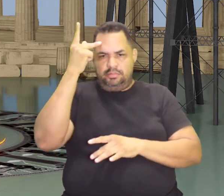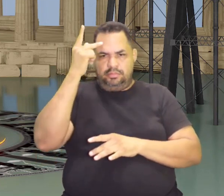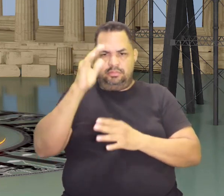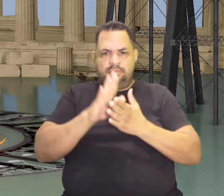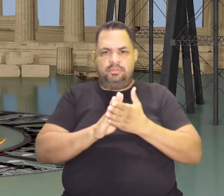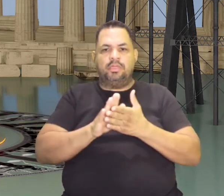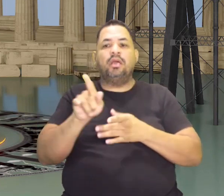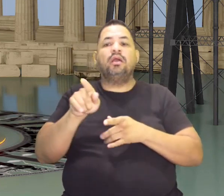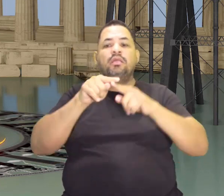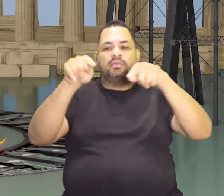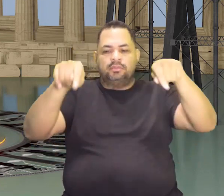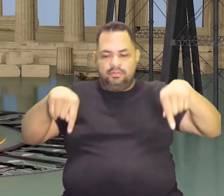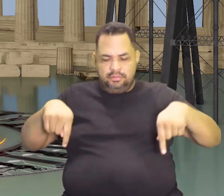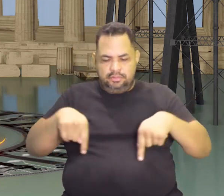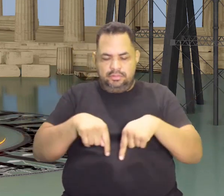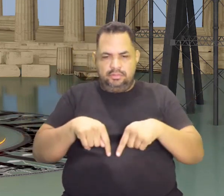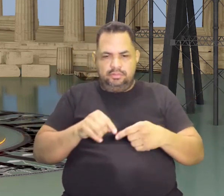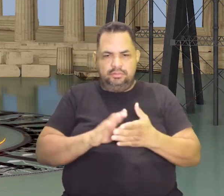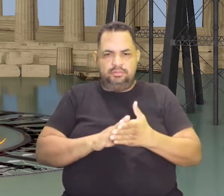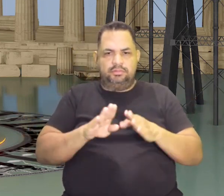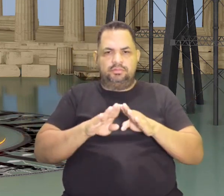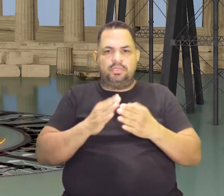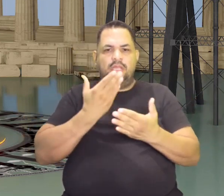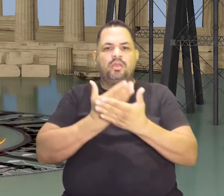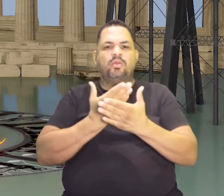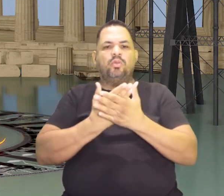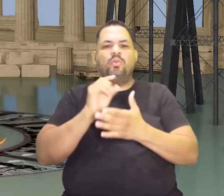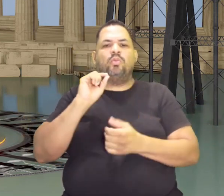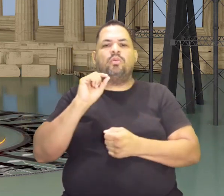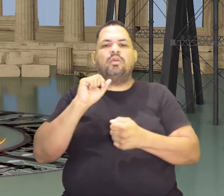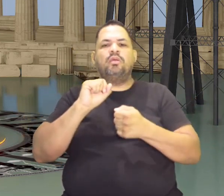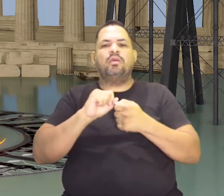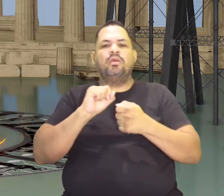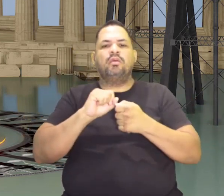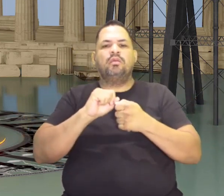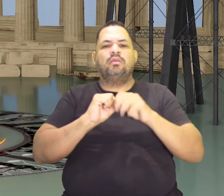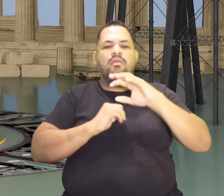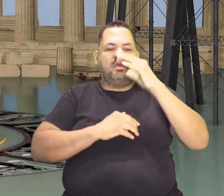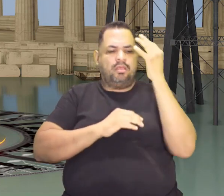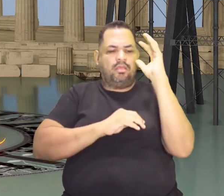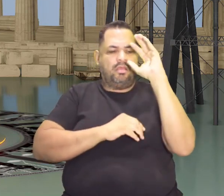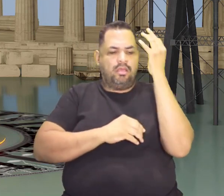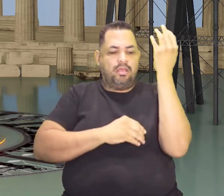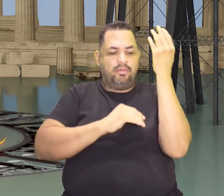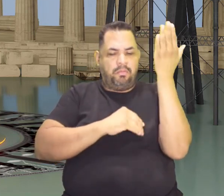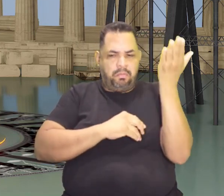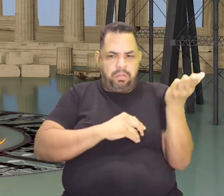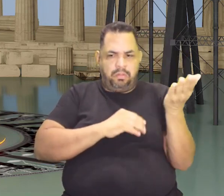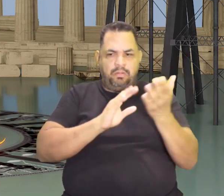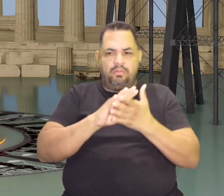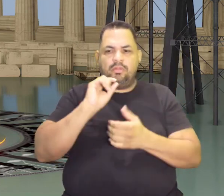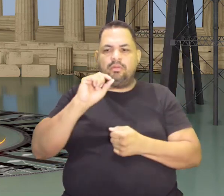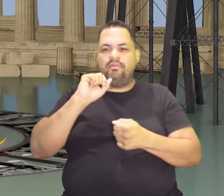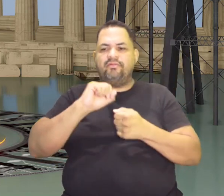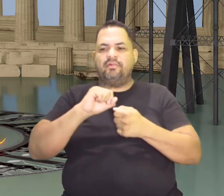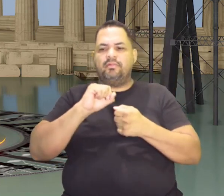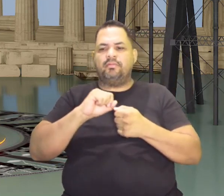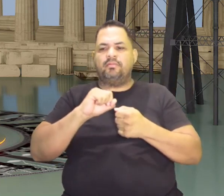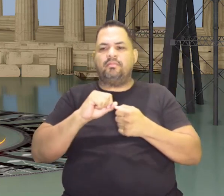sala de aula tem quantas? Veja aí as ideias. O que eu faria com uma árvore caída? Vamos lá.